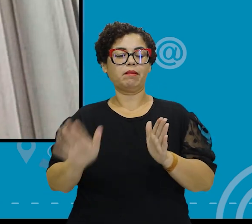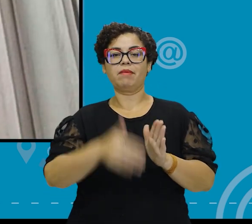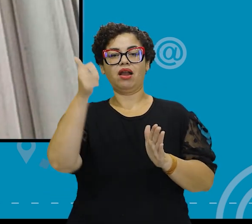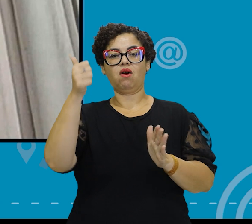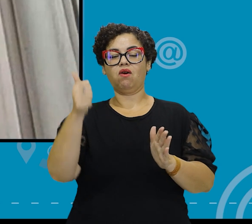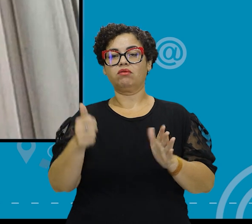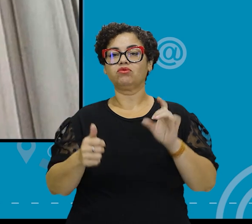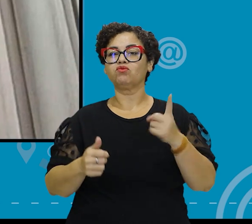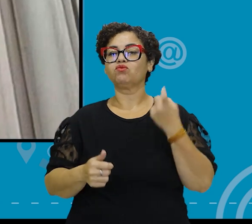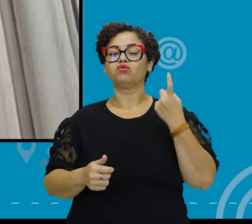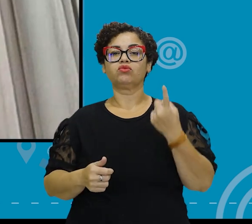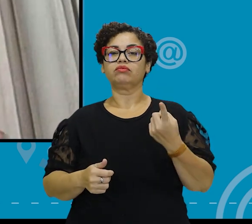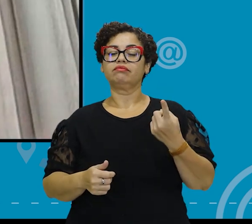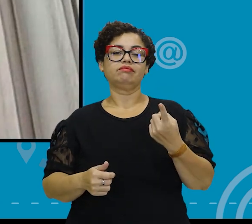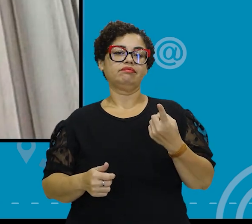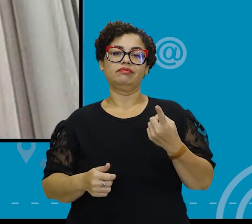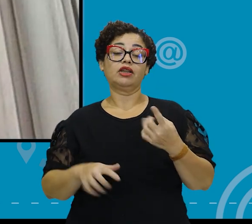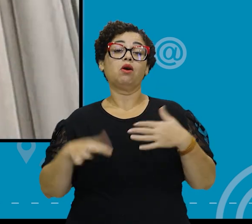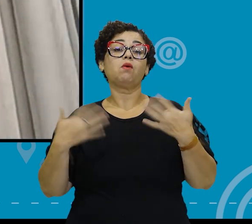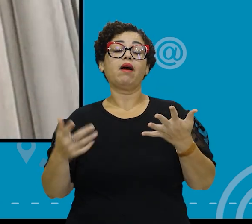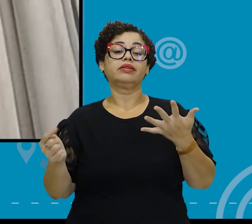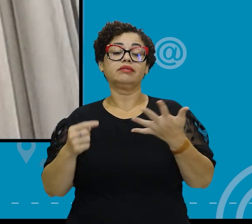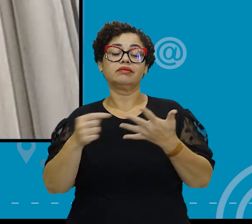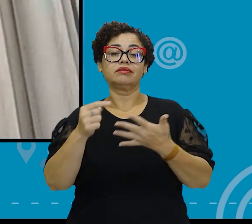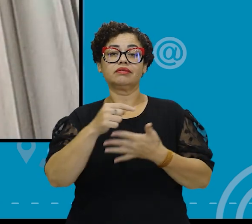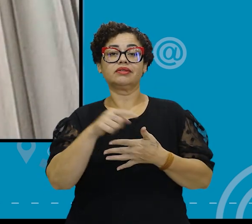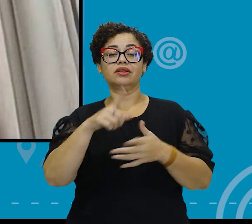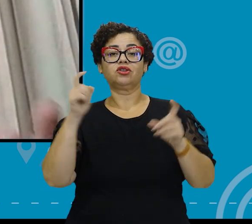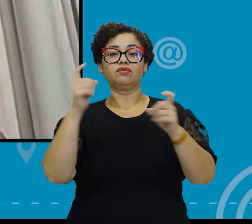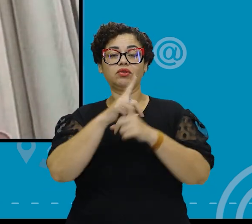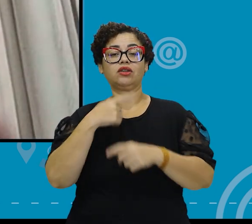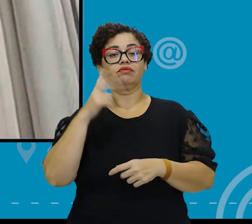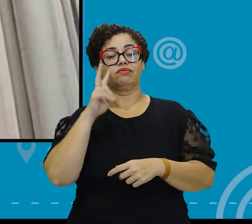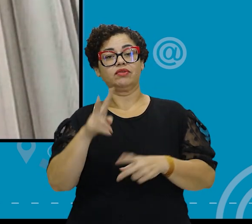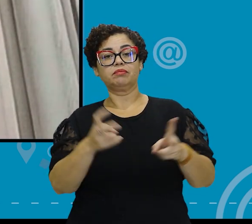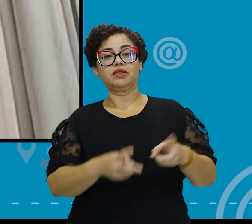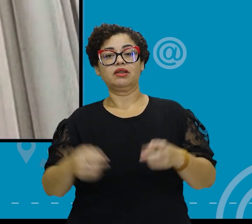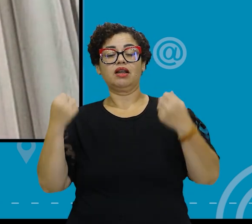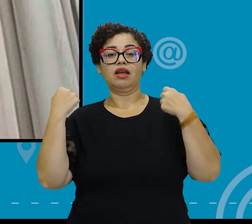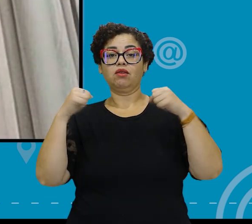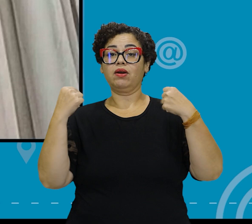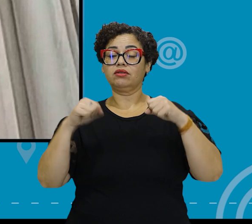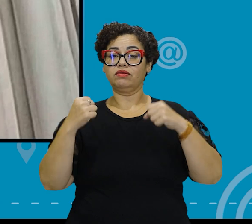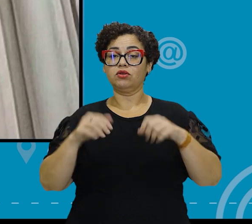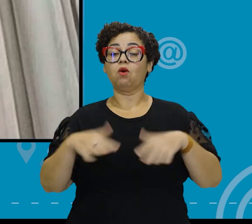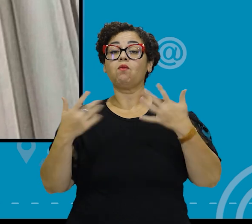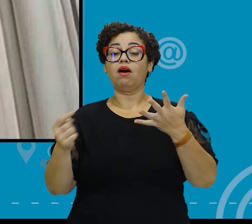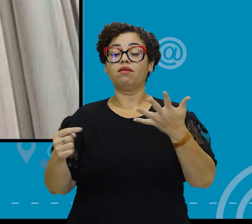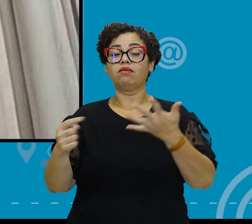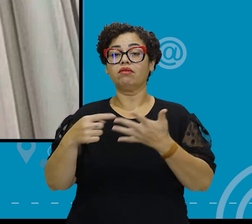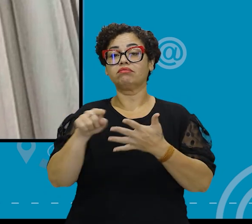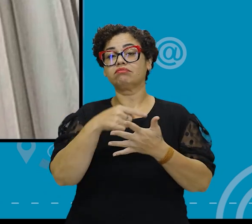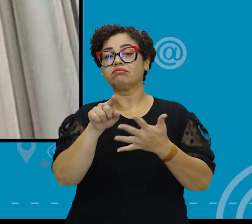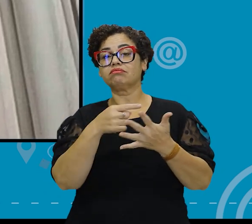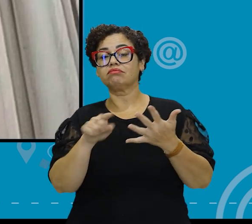nota. Então, quais são os critérios, essa dificuldade, né, que eu vejo na educação física? Quais são os